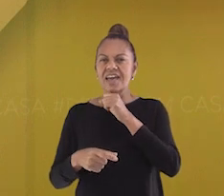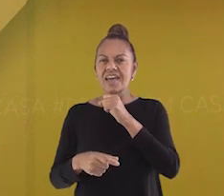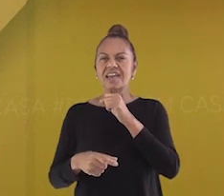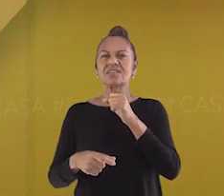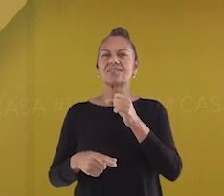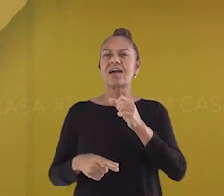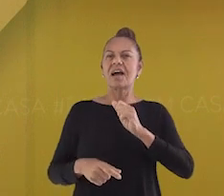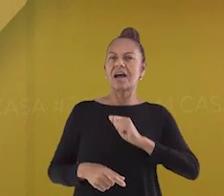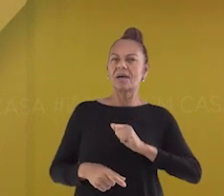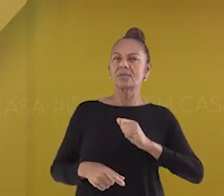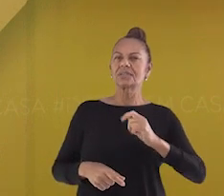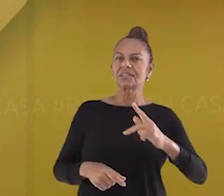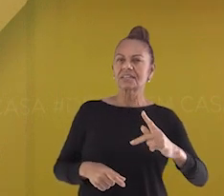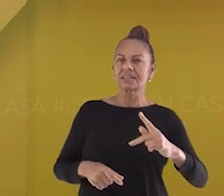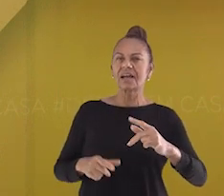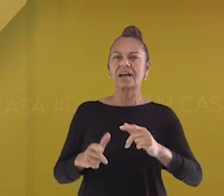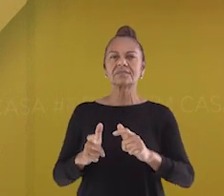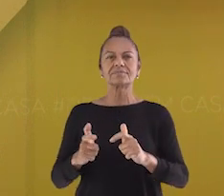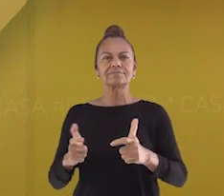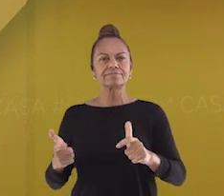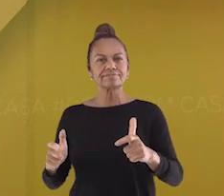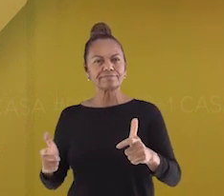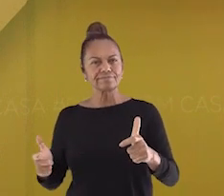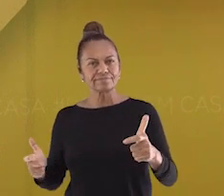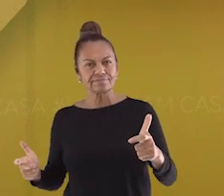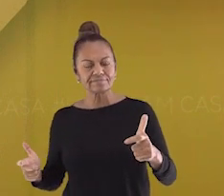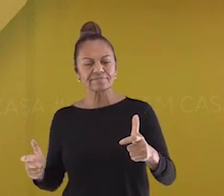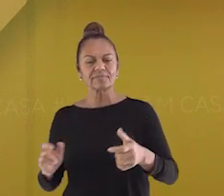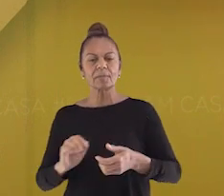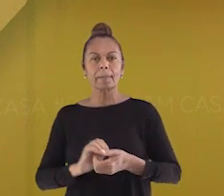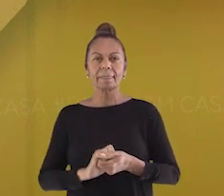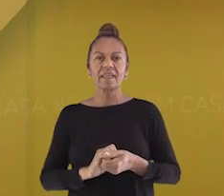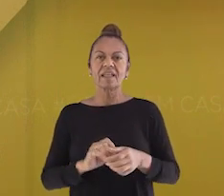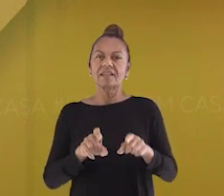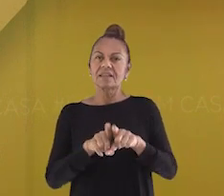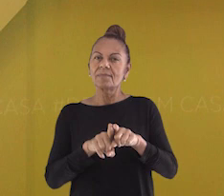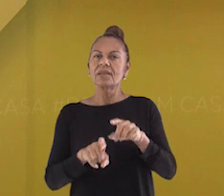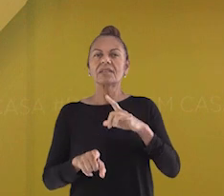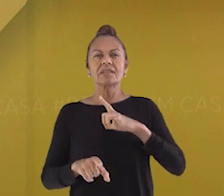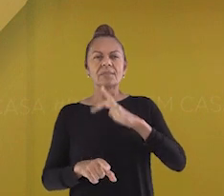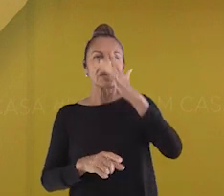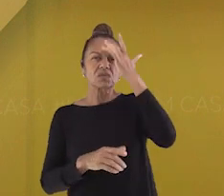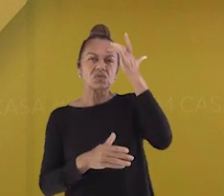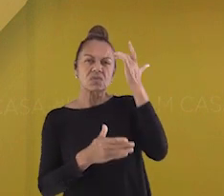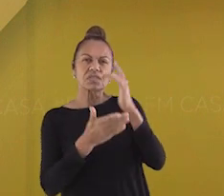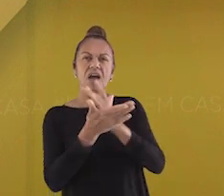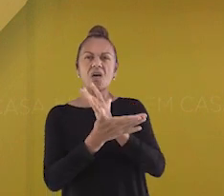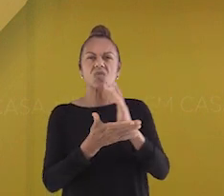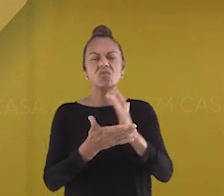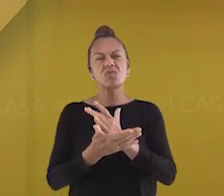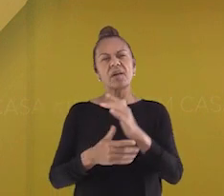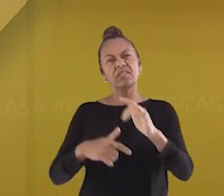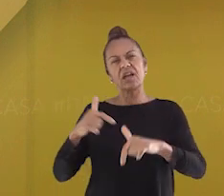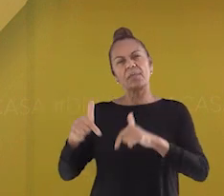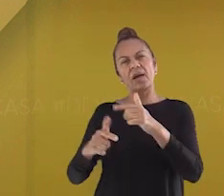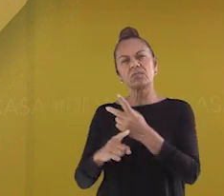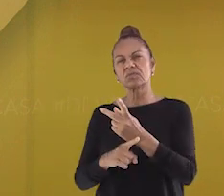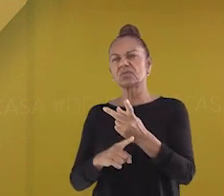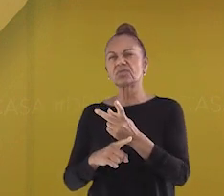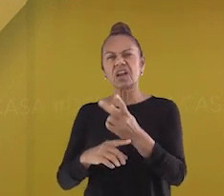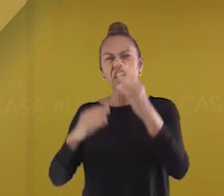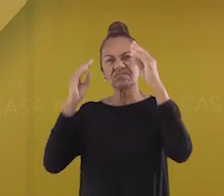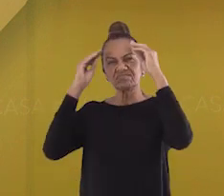população estar envelhecendo, o que aumenta o número de aposentados. E também aquelas pessoas